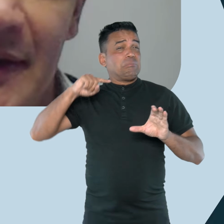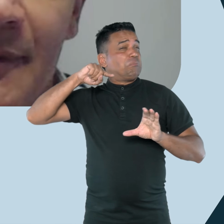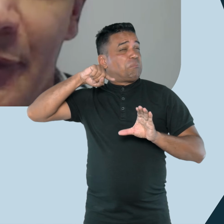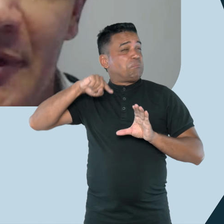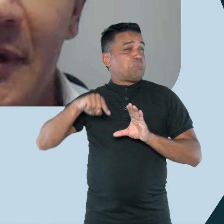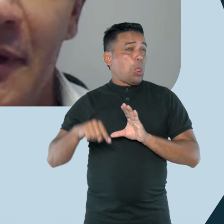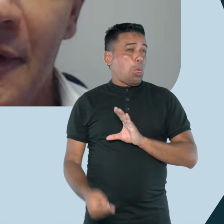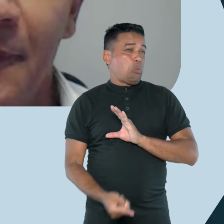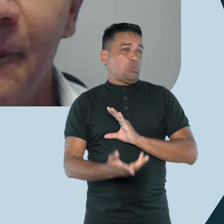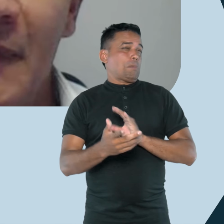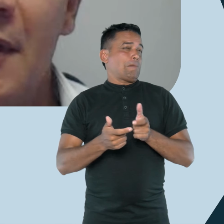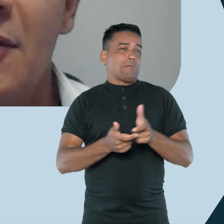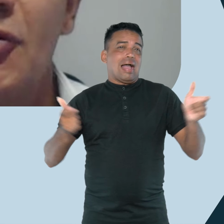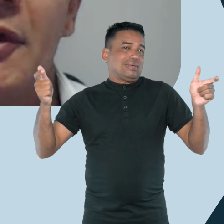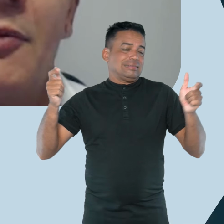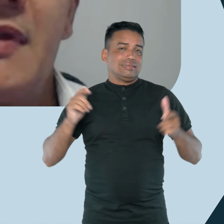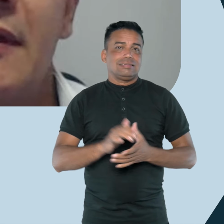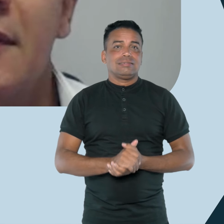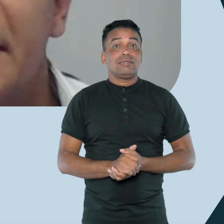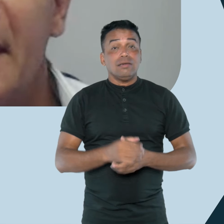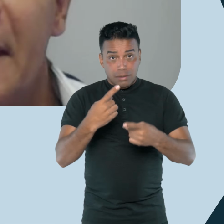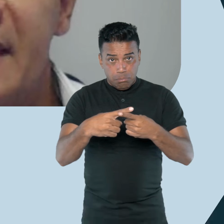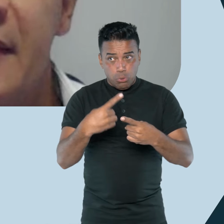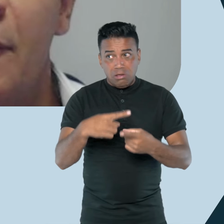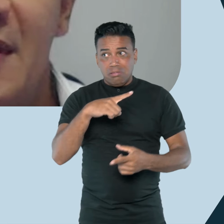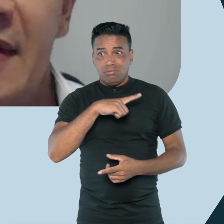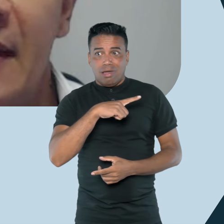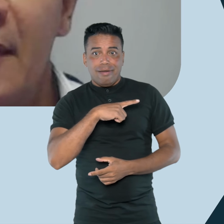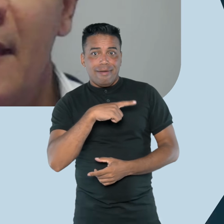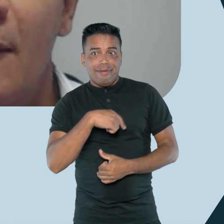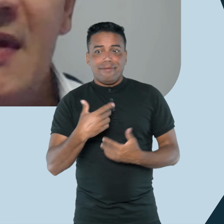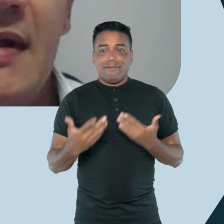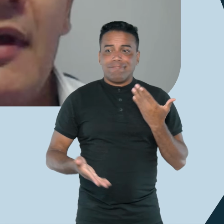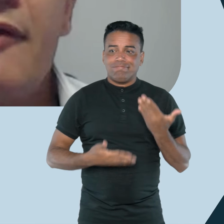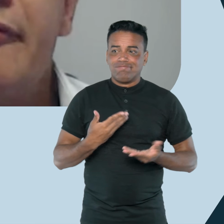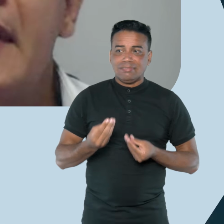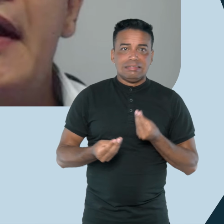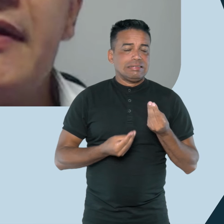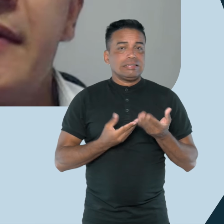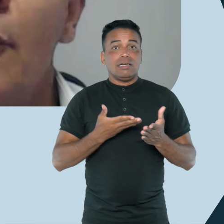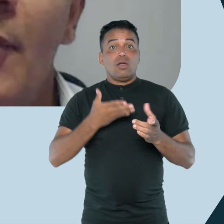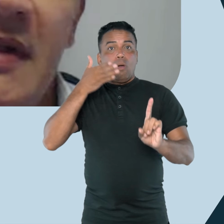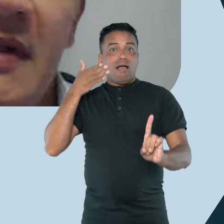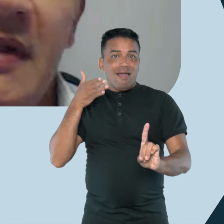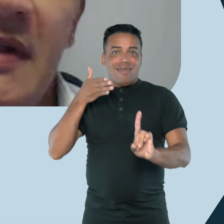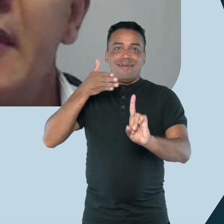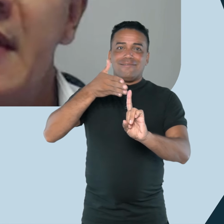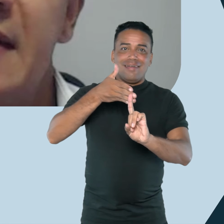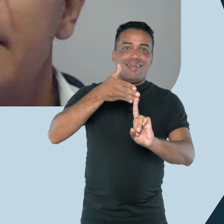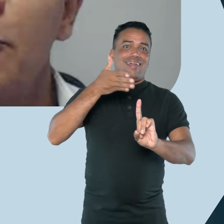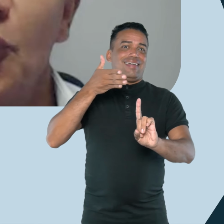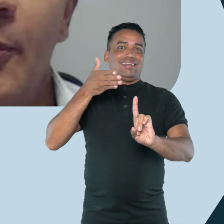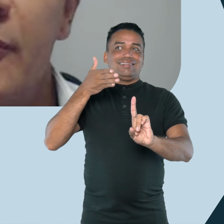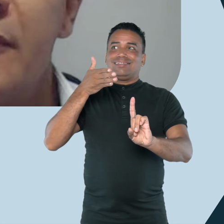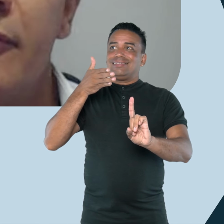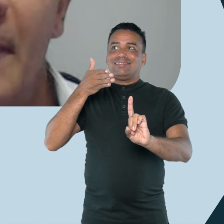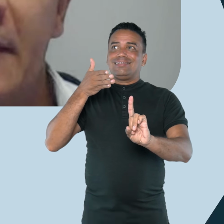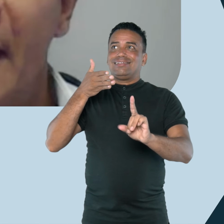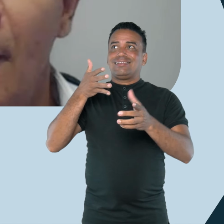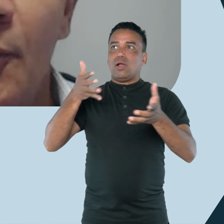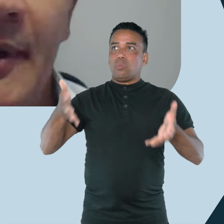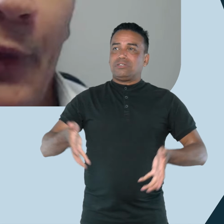consequências, né? Porque digamos que ele tem assim uma certa referência, uma certa inspiração de